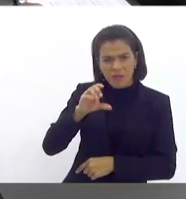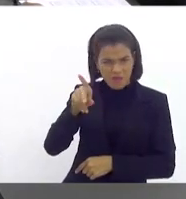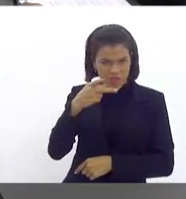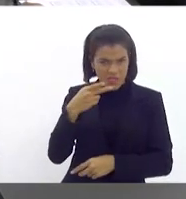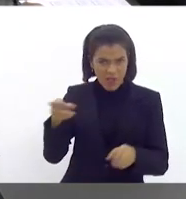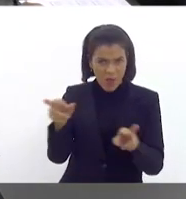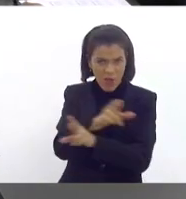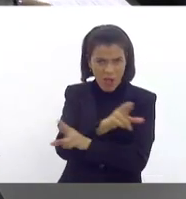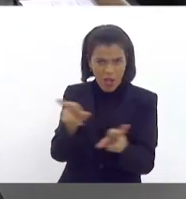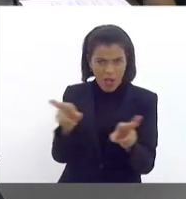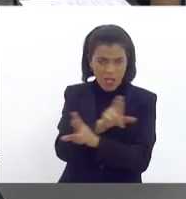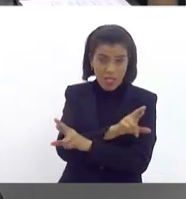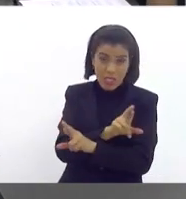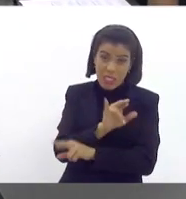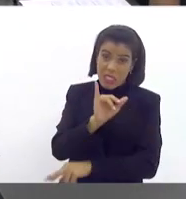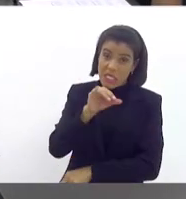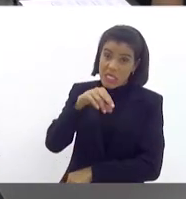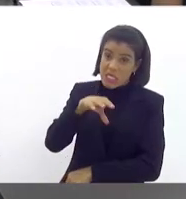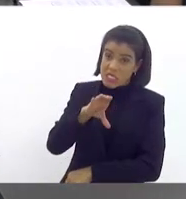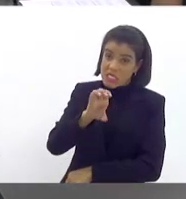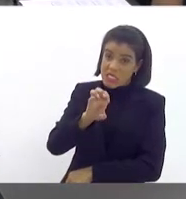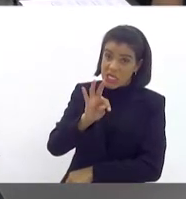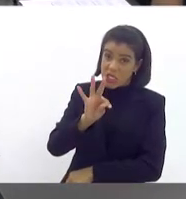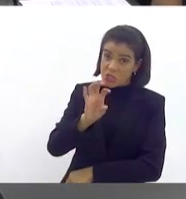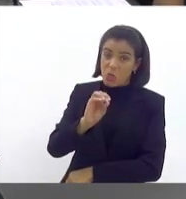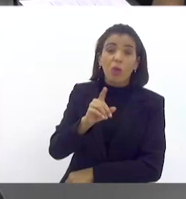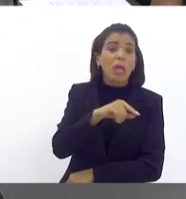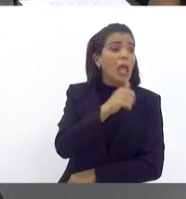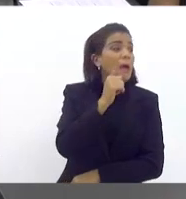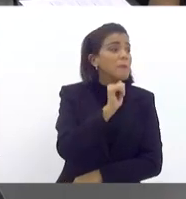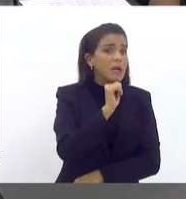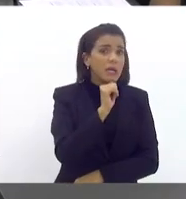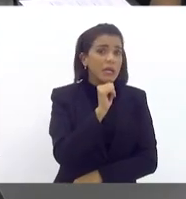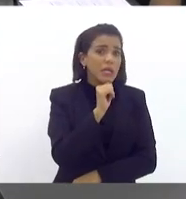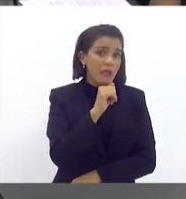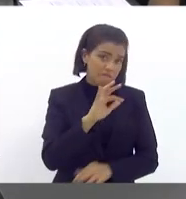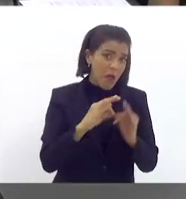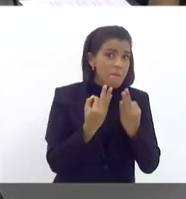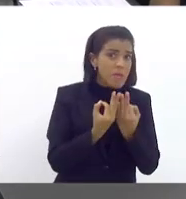relação incestuosa. Eu queria saber quem é a mãe.